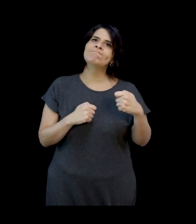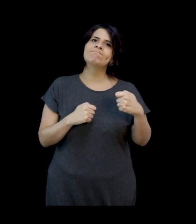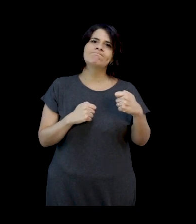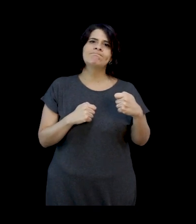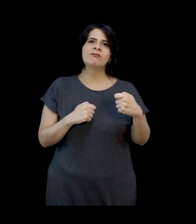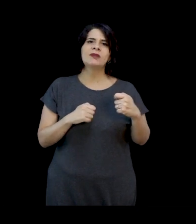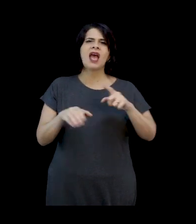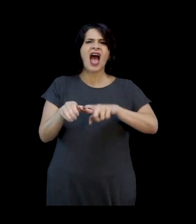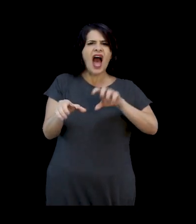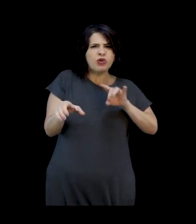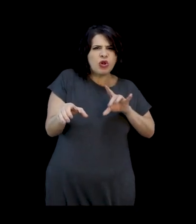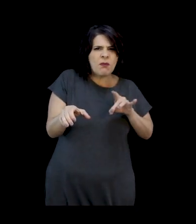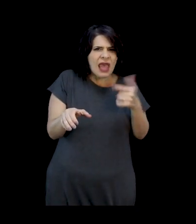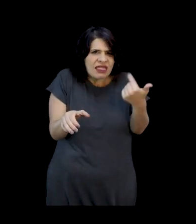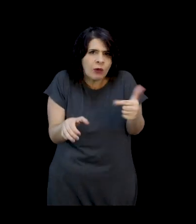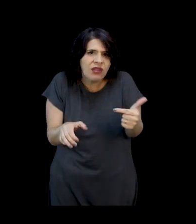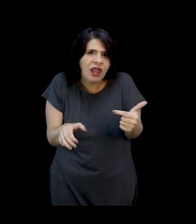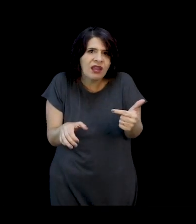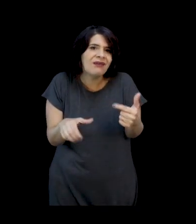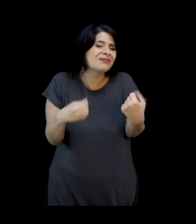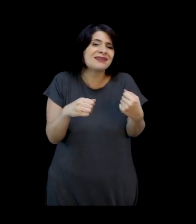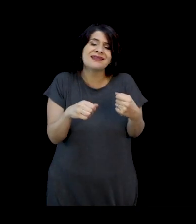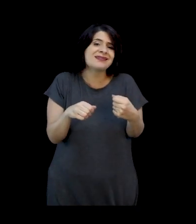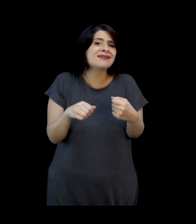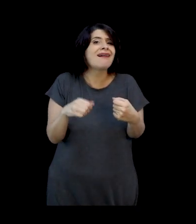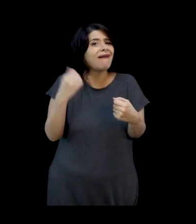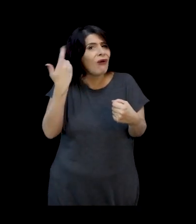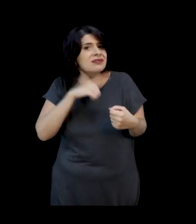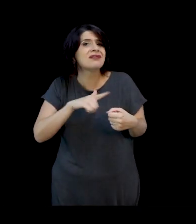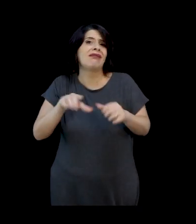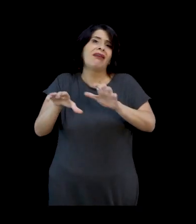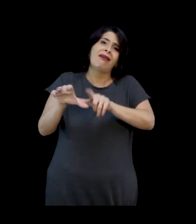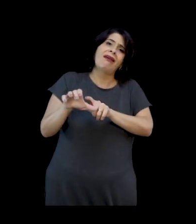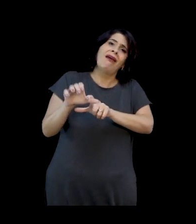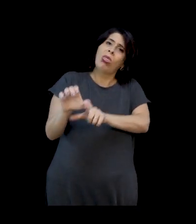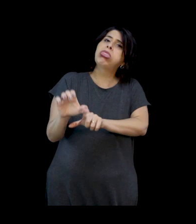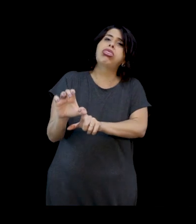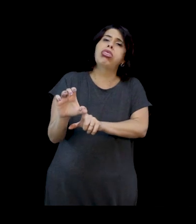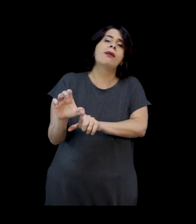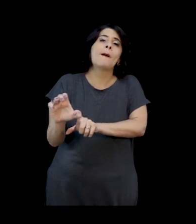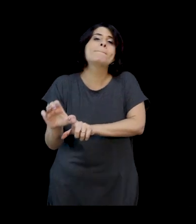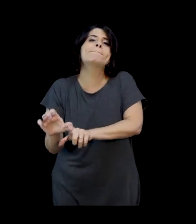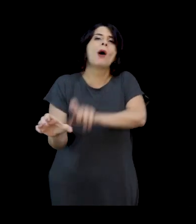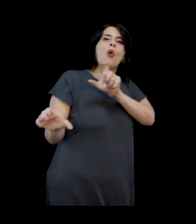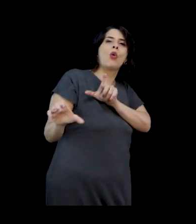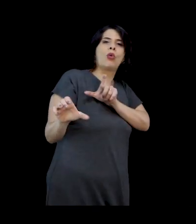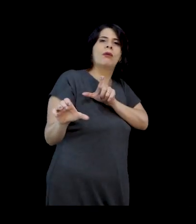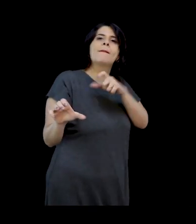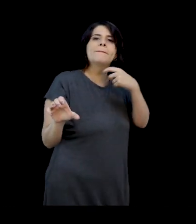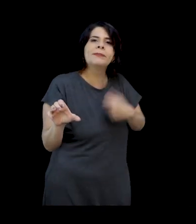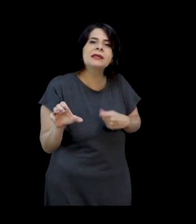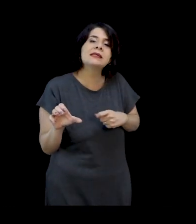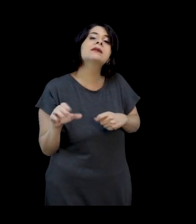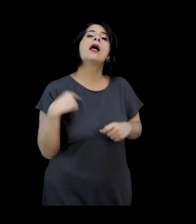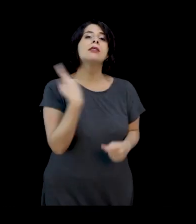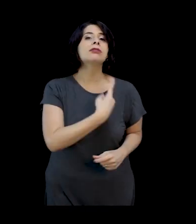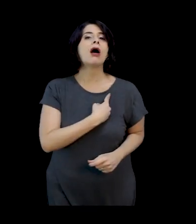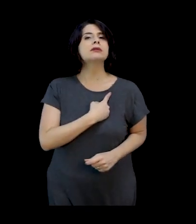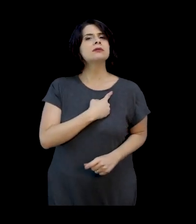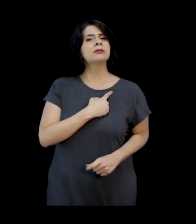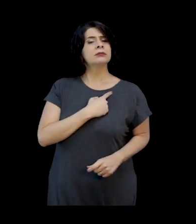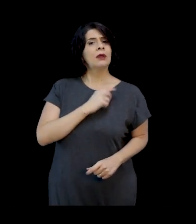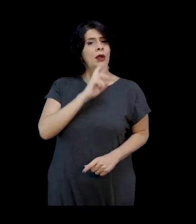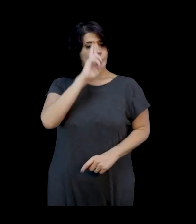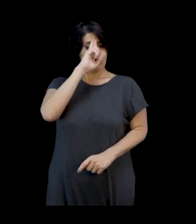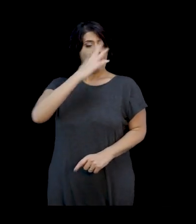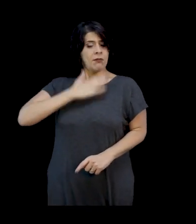do nosso estágio de falta de autonomia, a gente precisa ter uma espécie de emancipação em relação às questões